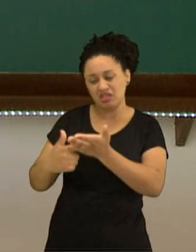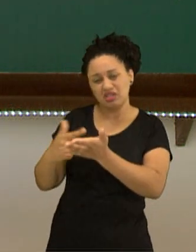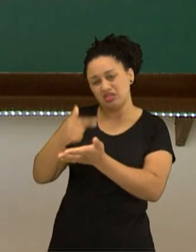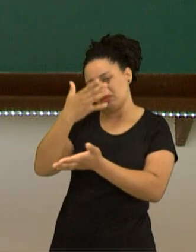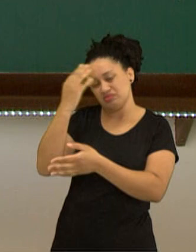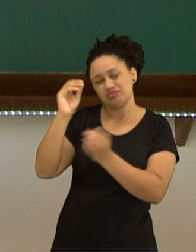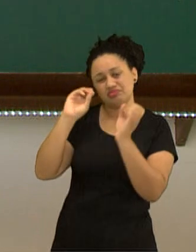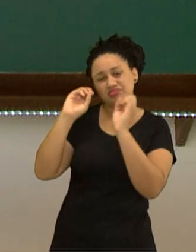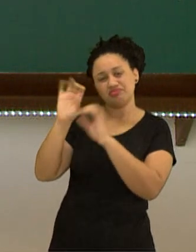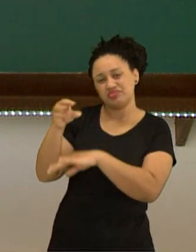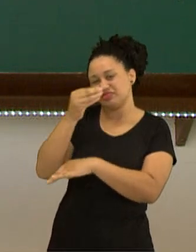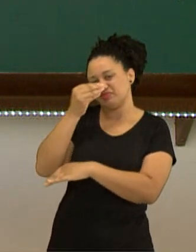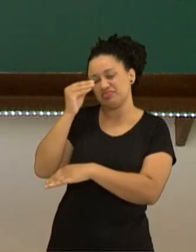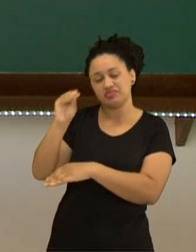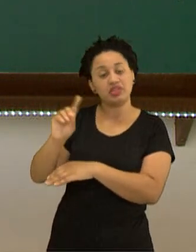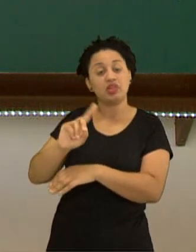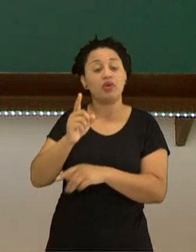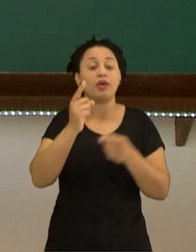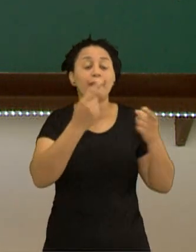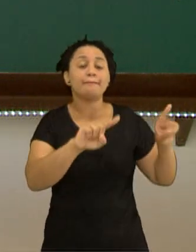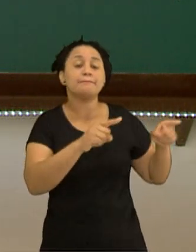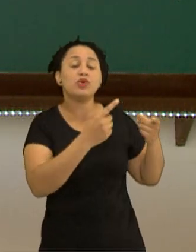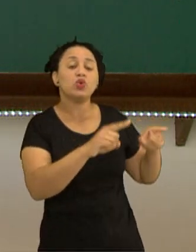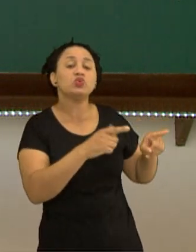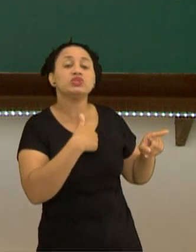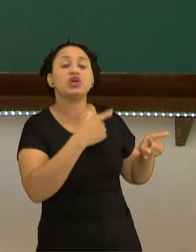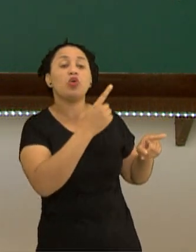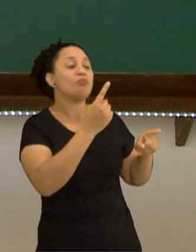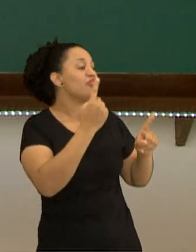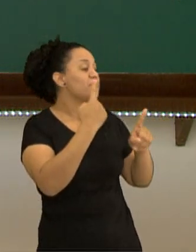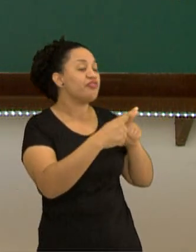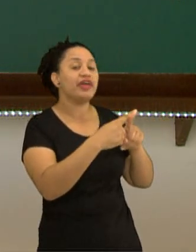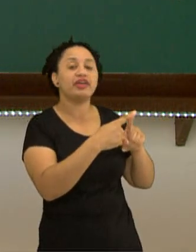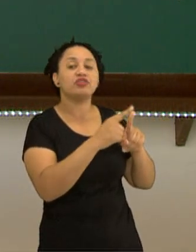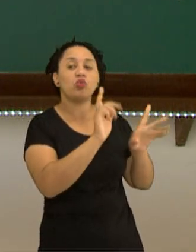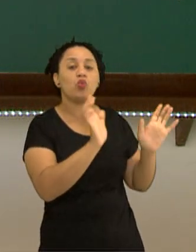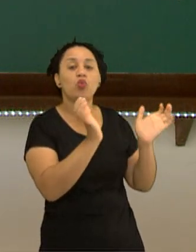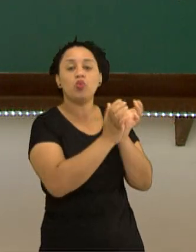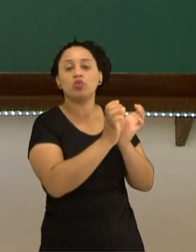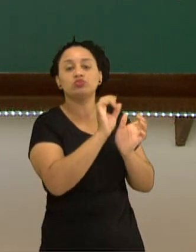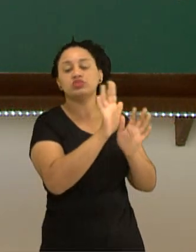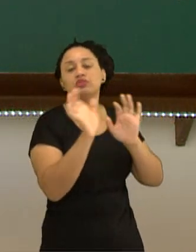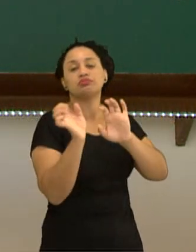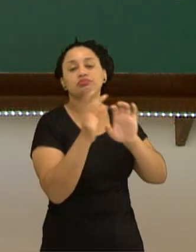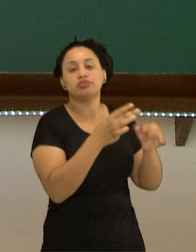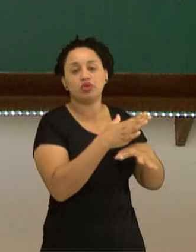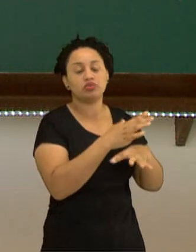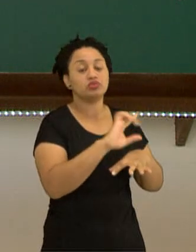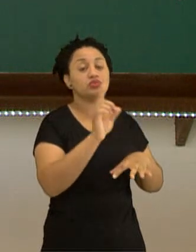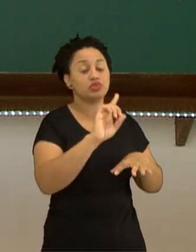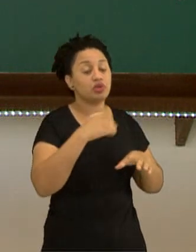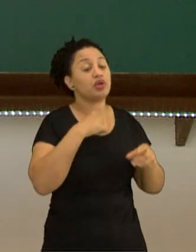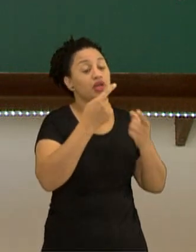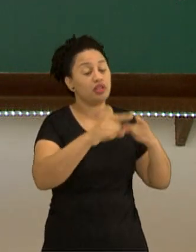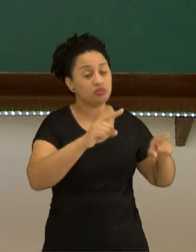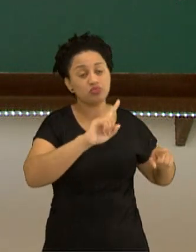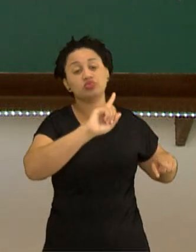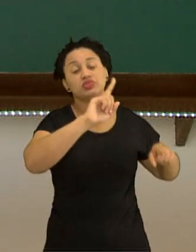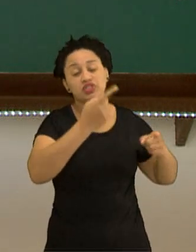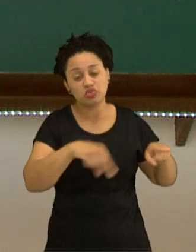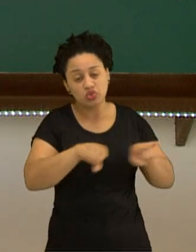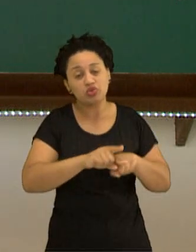lido. Não é aquela música que fez sucesso apenas uma vez com uma banda. Não, é aquela música que foi reproduzida por